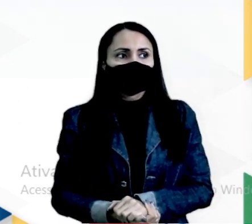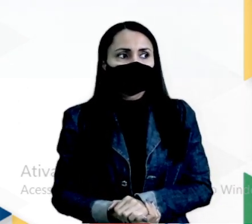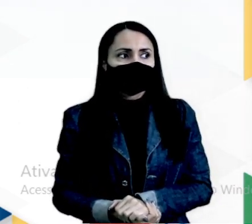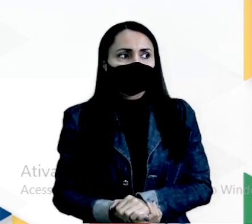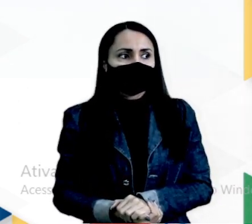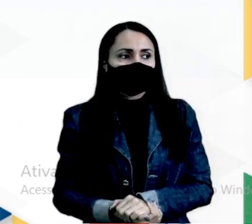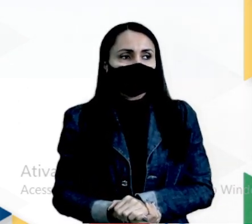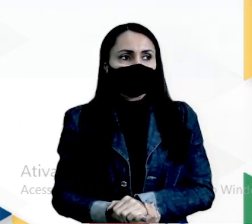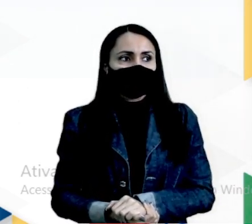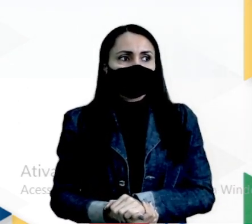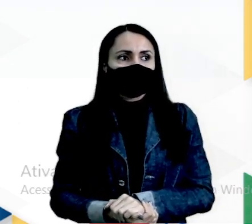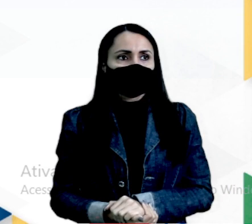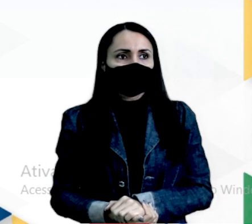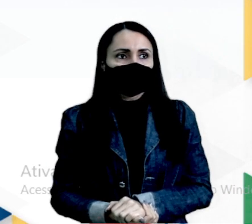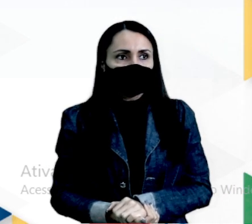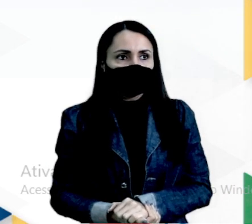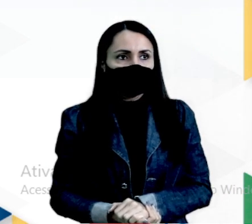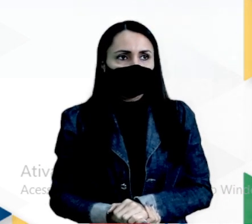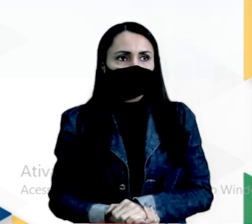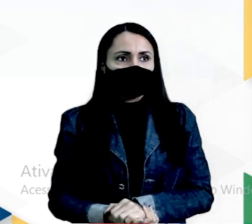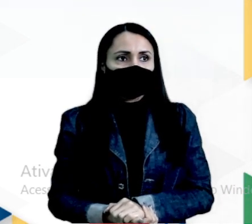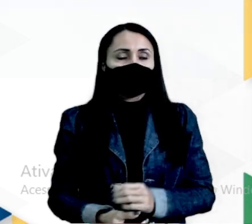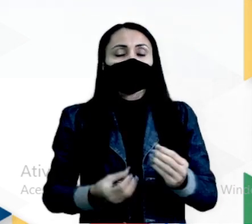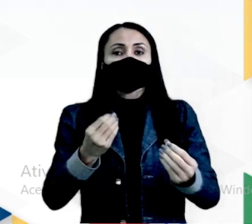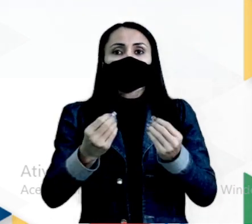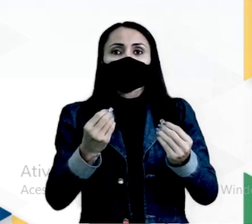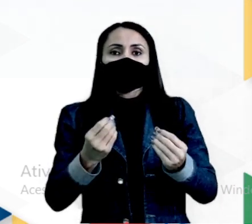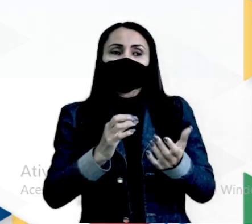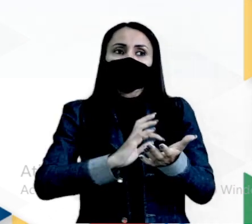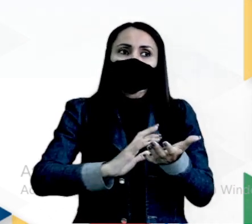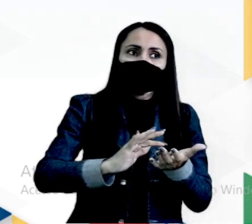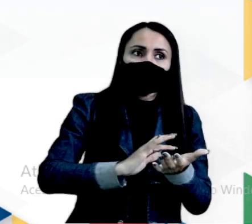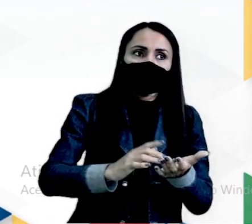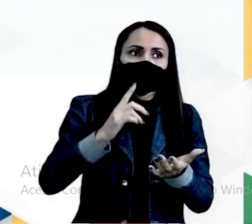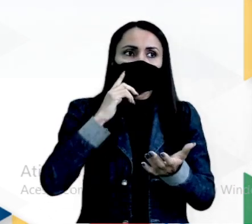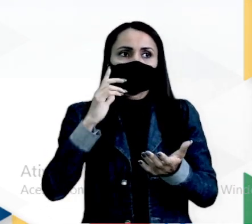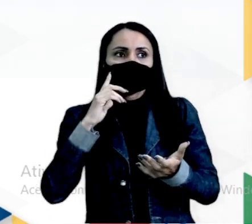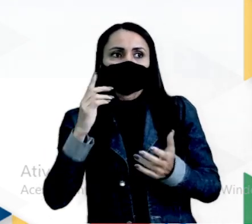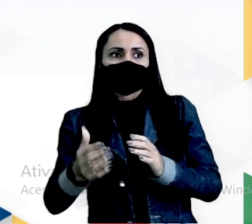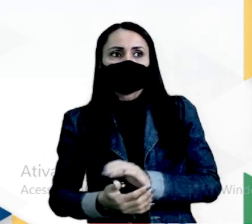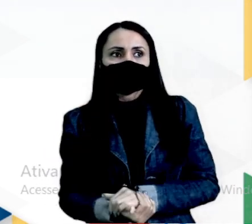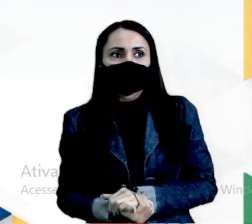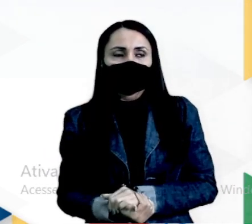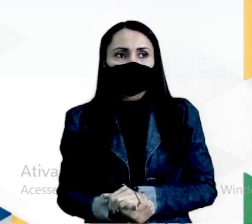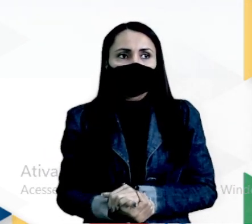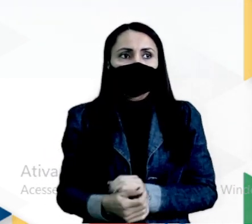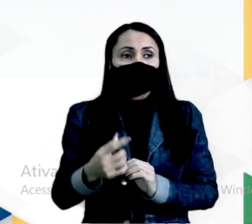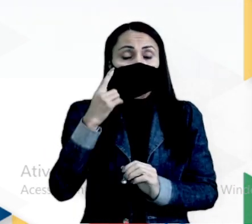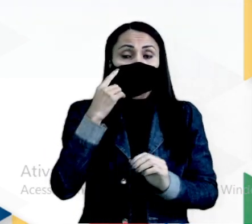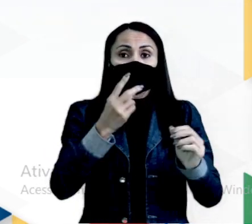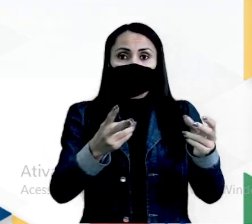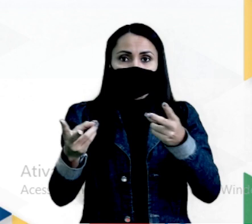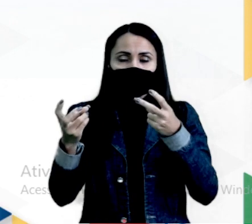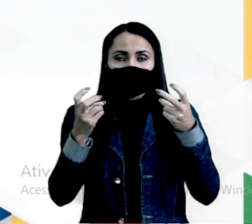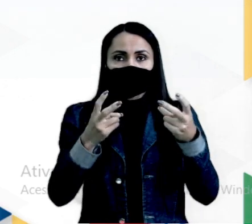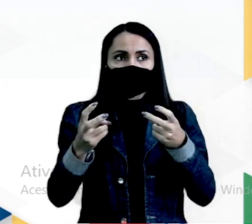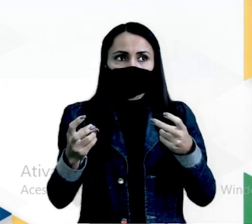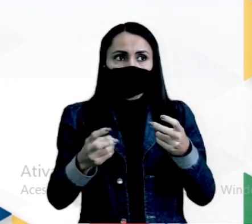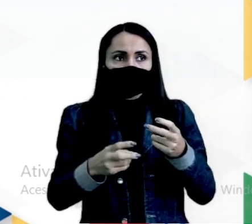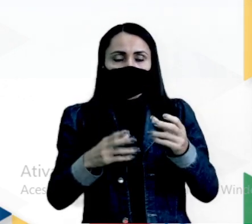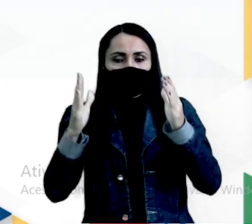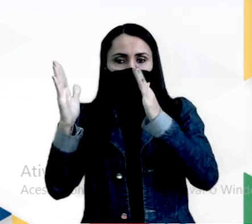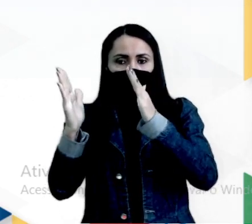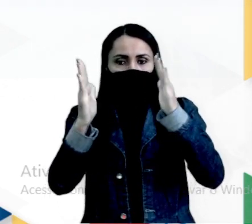Assim, tá? Sem cálculo nenhum. Mas como que a gente vai calcular? L ao quadrado para cada um deles. Percebe que o lado